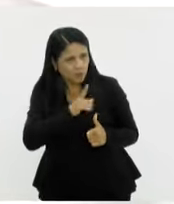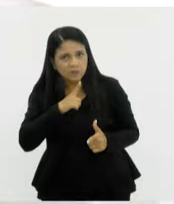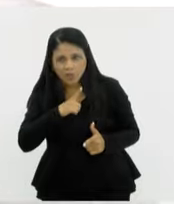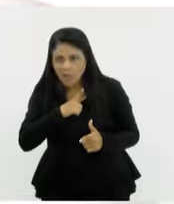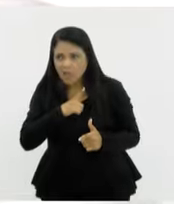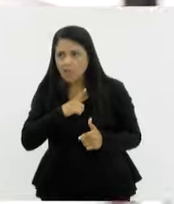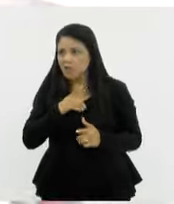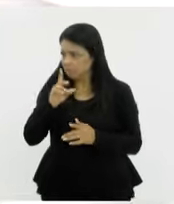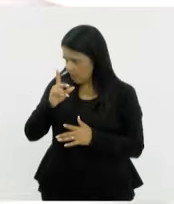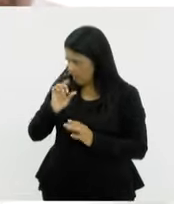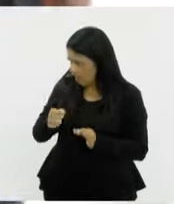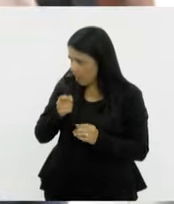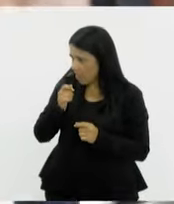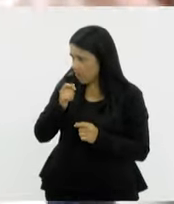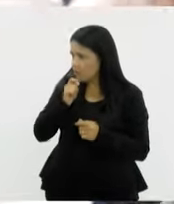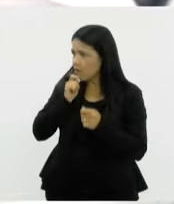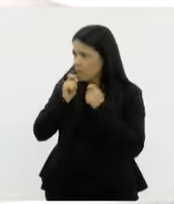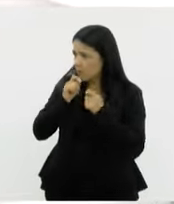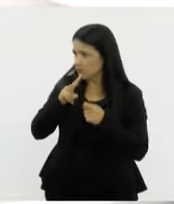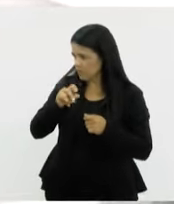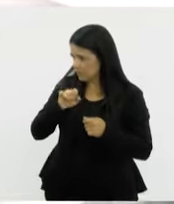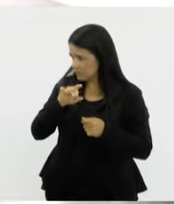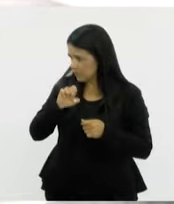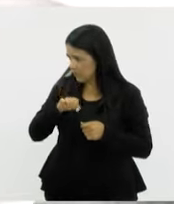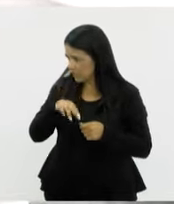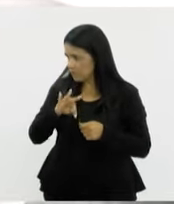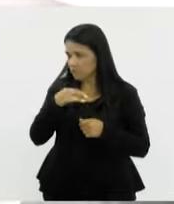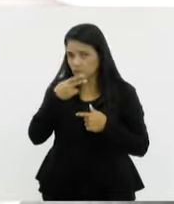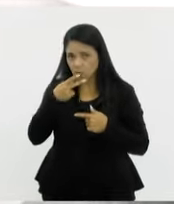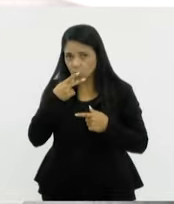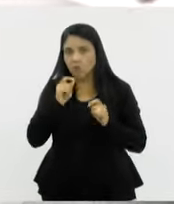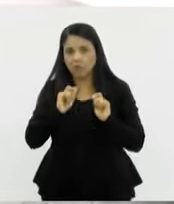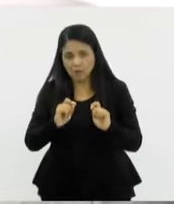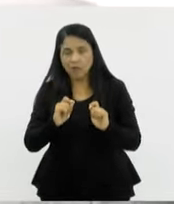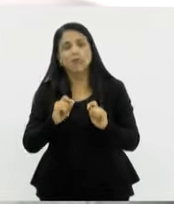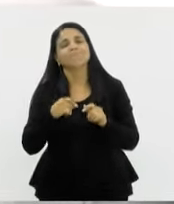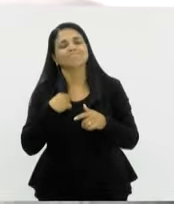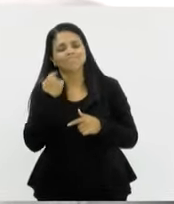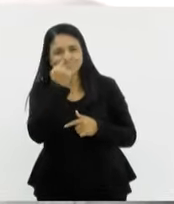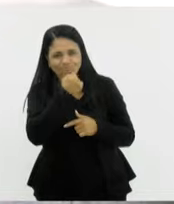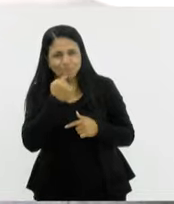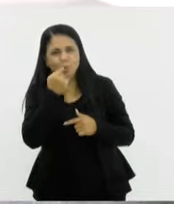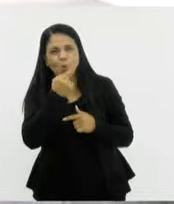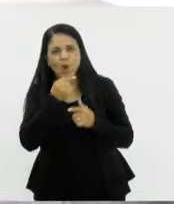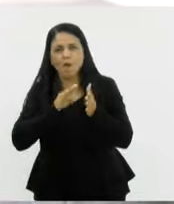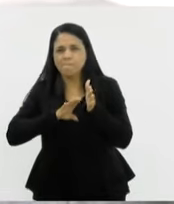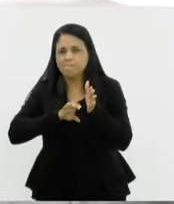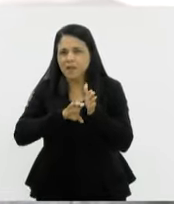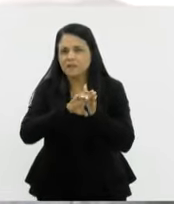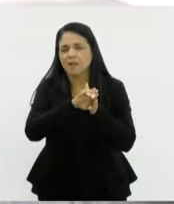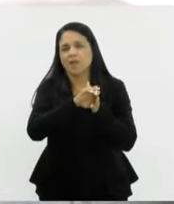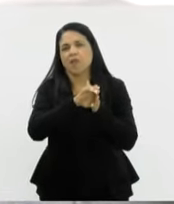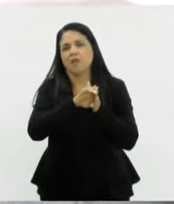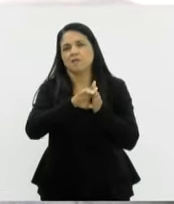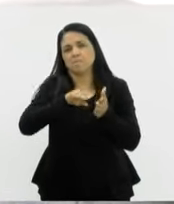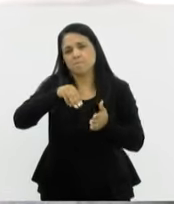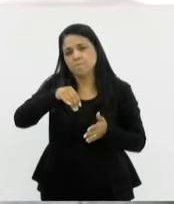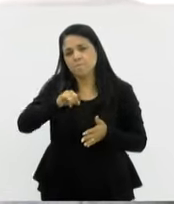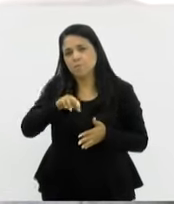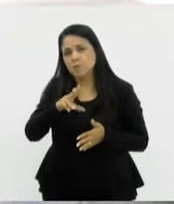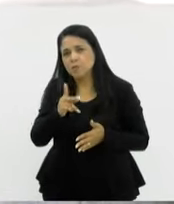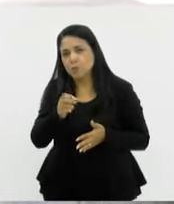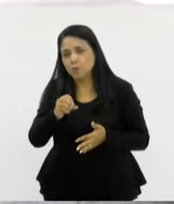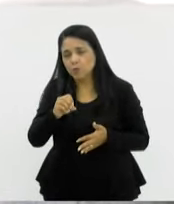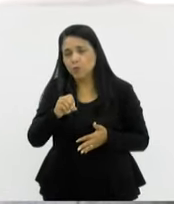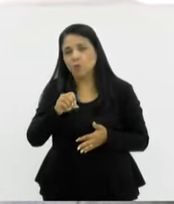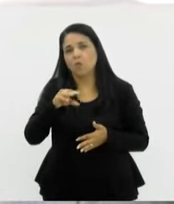falou. É verdade isso, doutora? É verdade. A boca é realmente uma porta de entrada para muitas bactérias, vários micro-organismos. E as